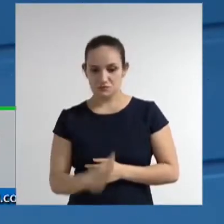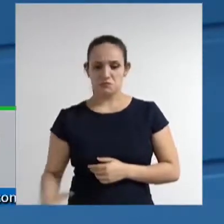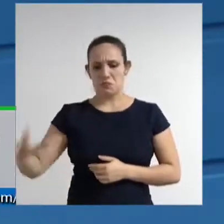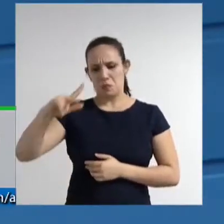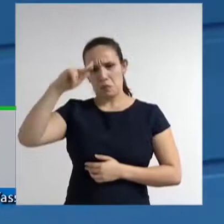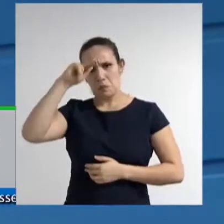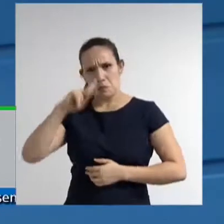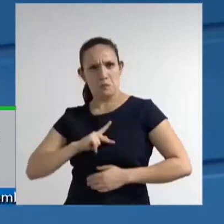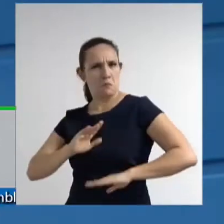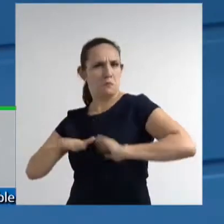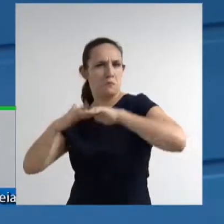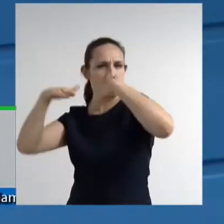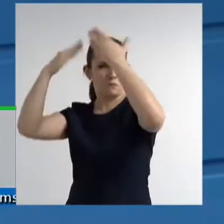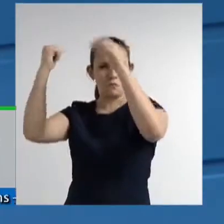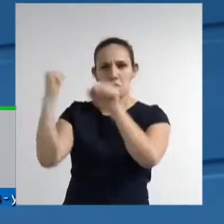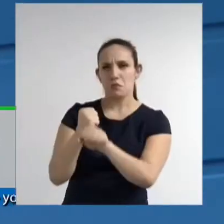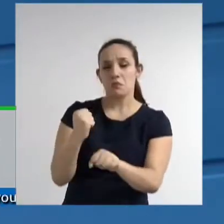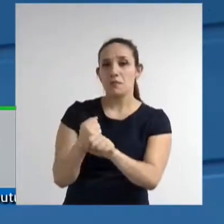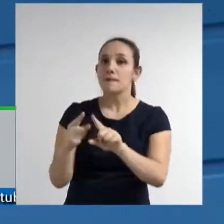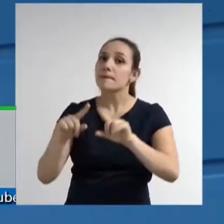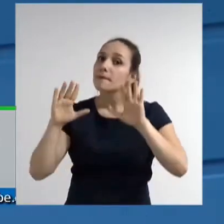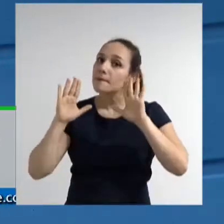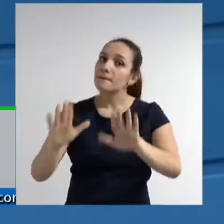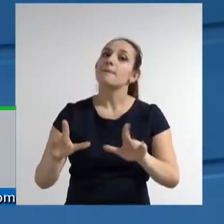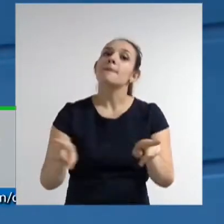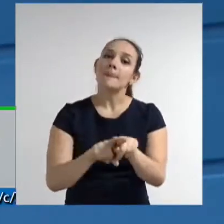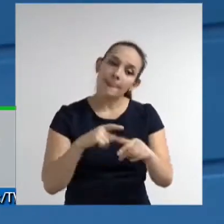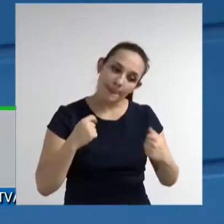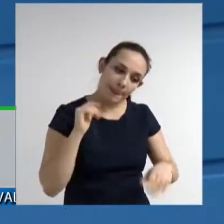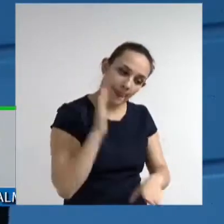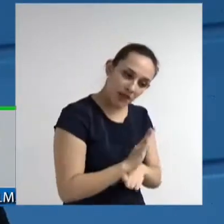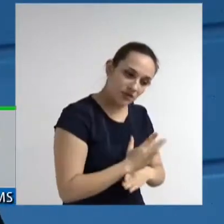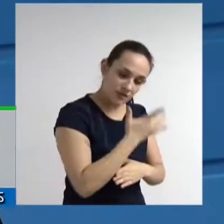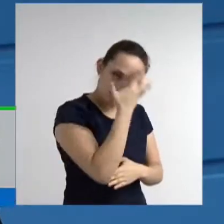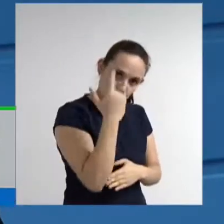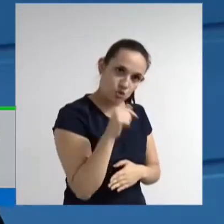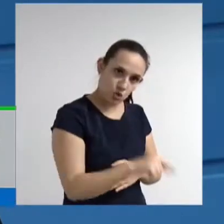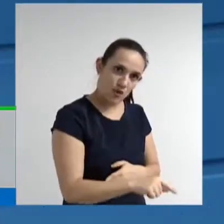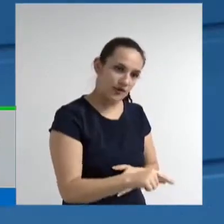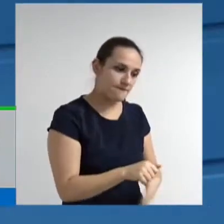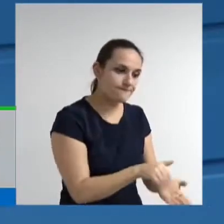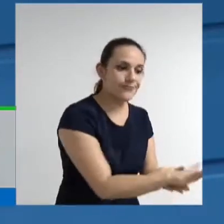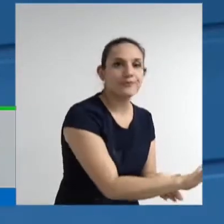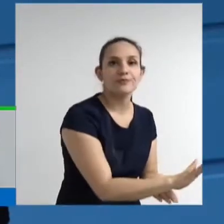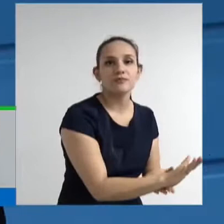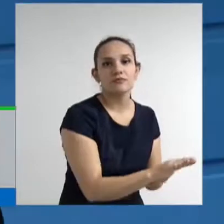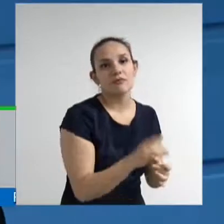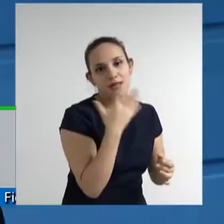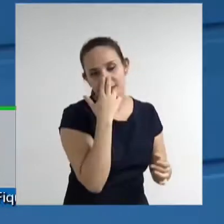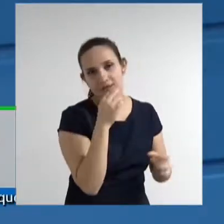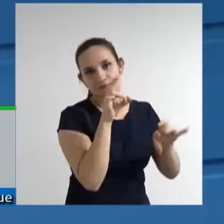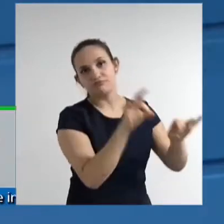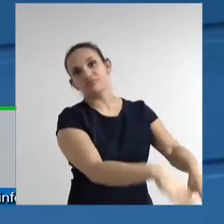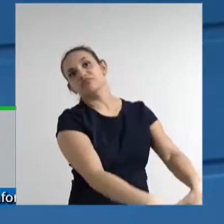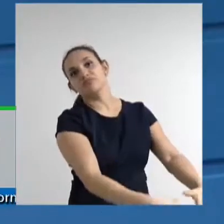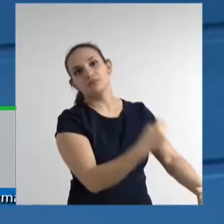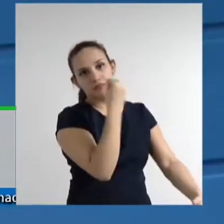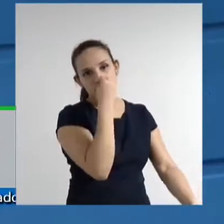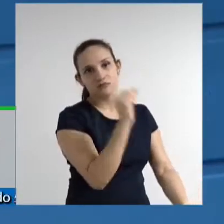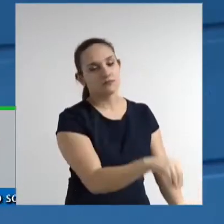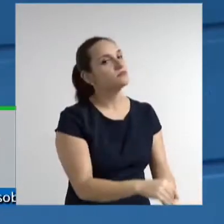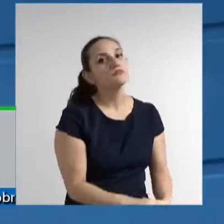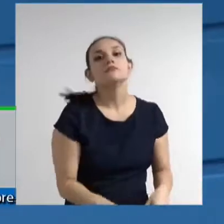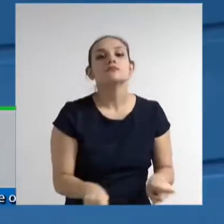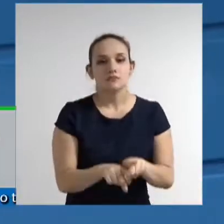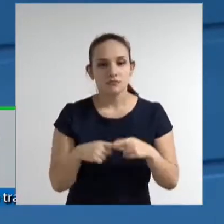desenvolvimento, grandes obras, mas os impactados normalmente ficam esquecidos né, ficam jogados à margem. Eu acho que é